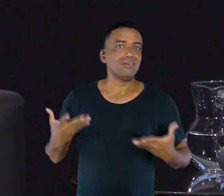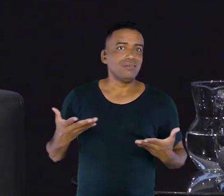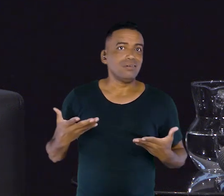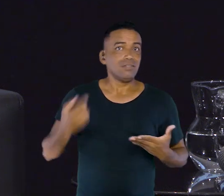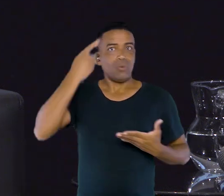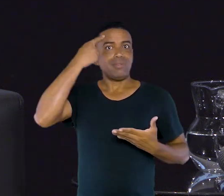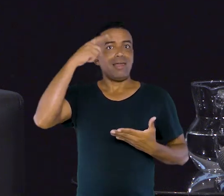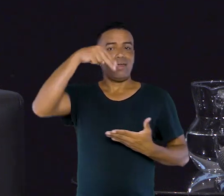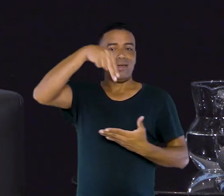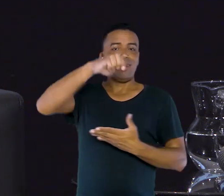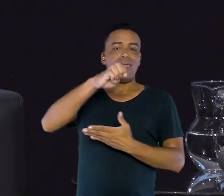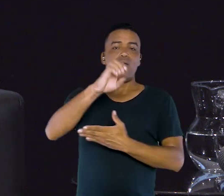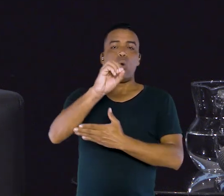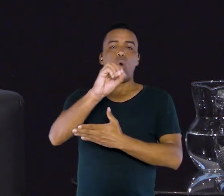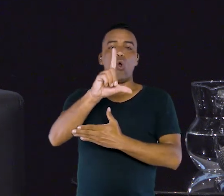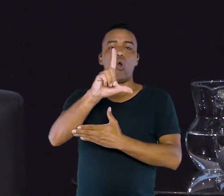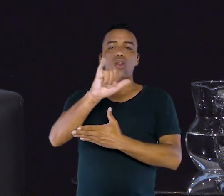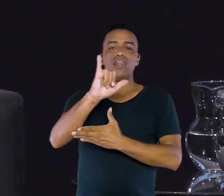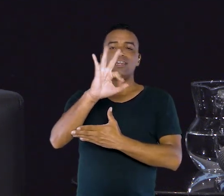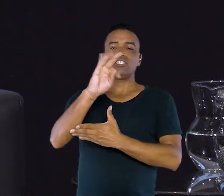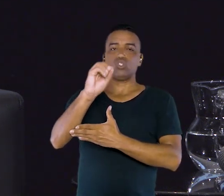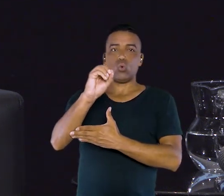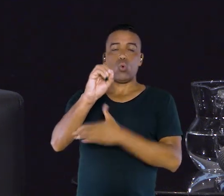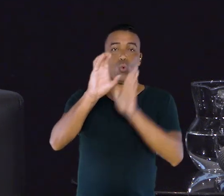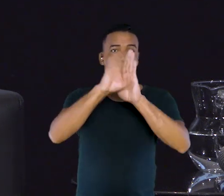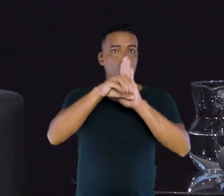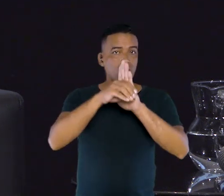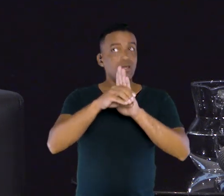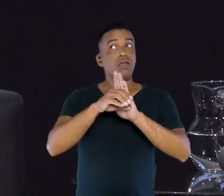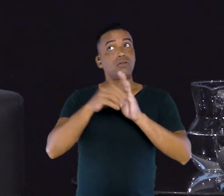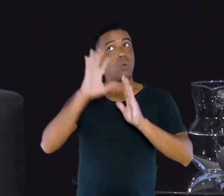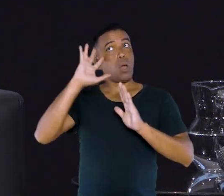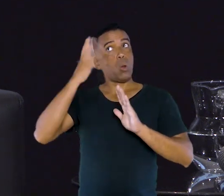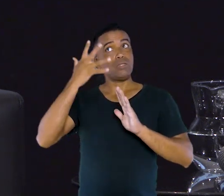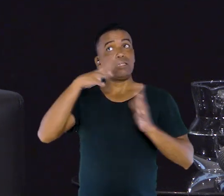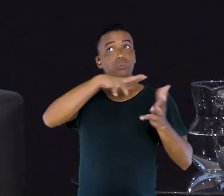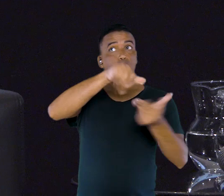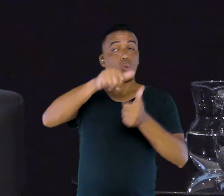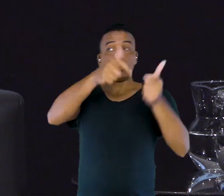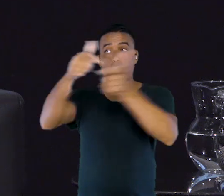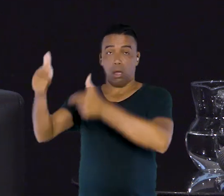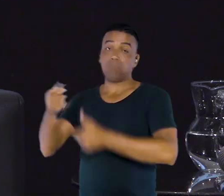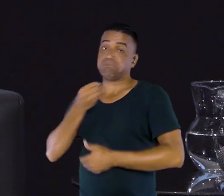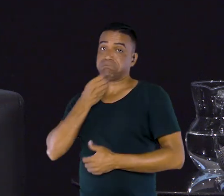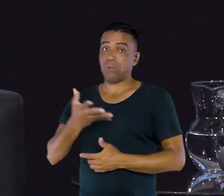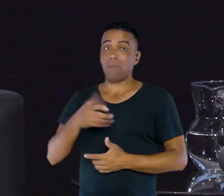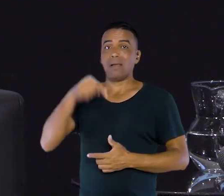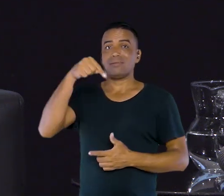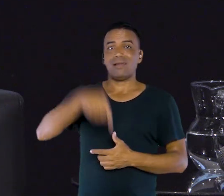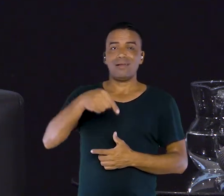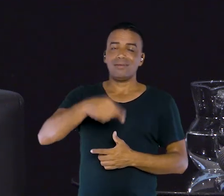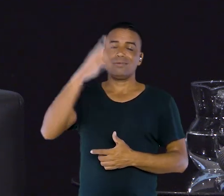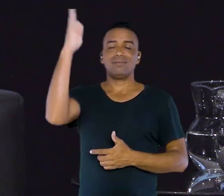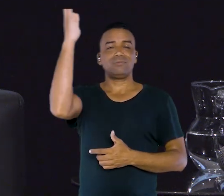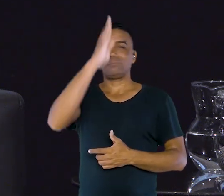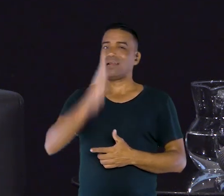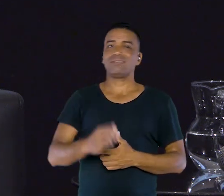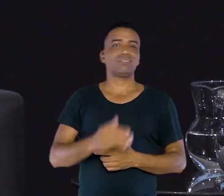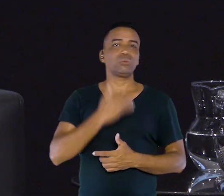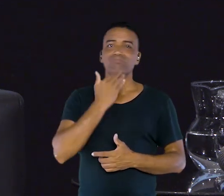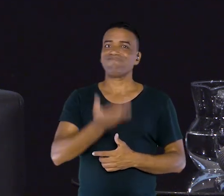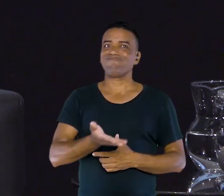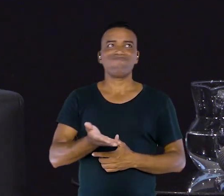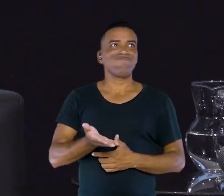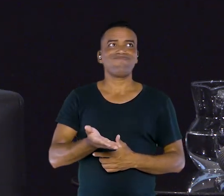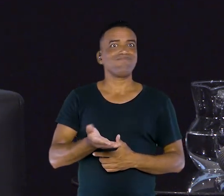assim, essa ideia do neolítico, esse conceito funciona bem para alguns lugares do mundo, mas certamente não funciona bem aqui, porque a